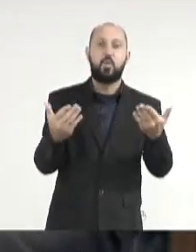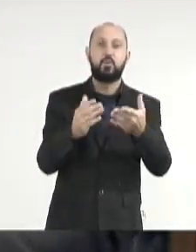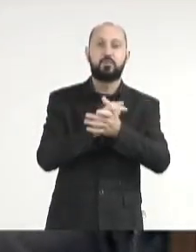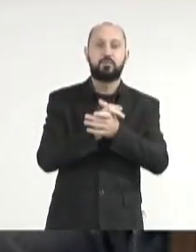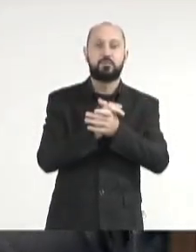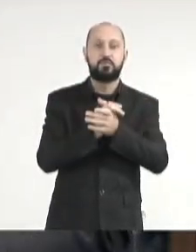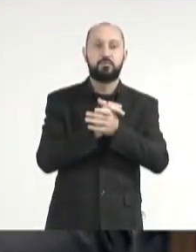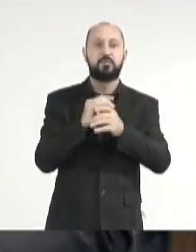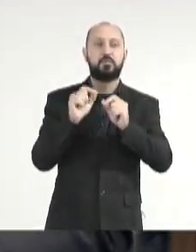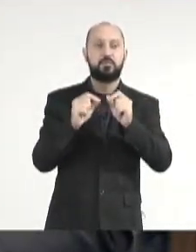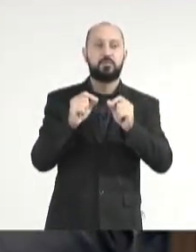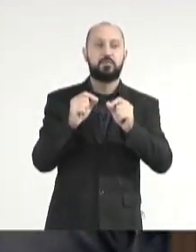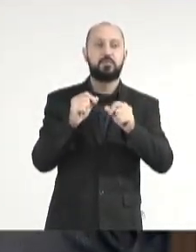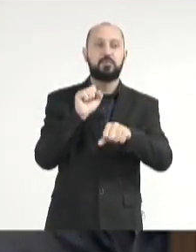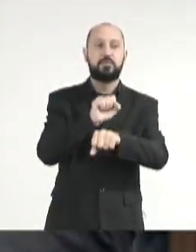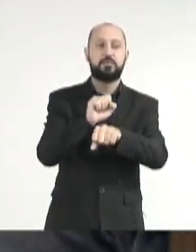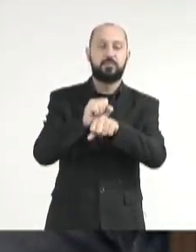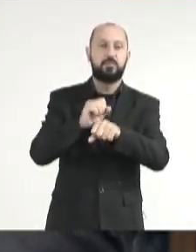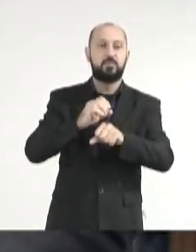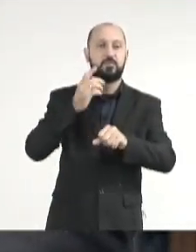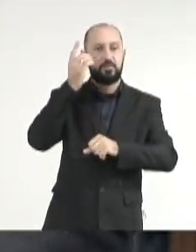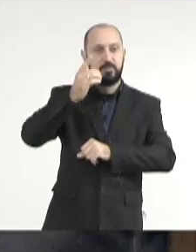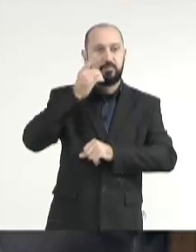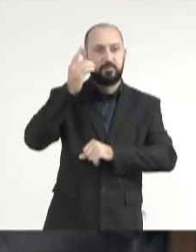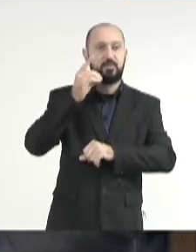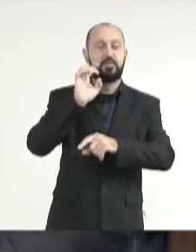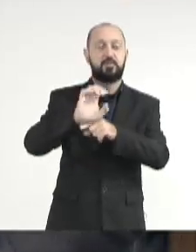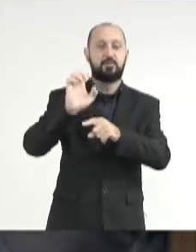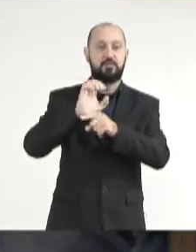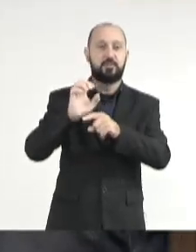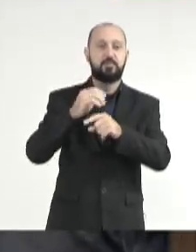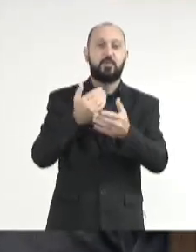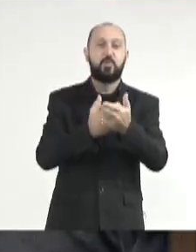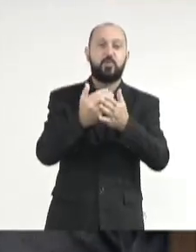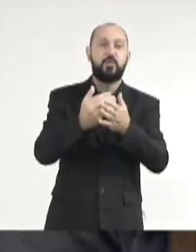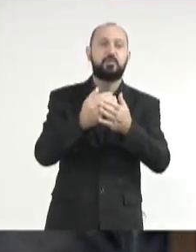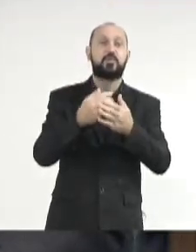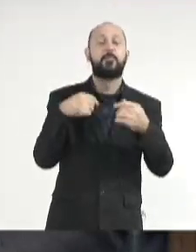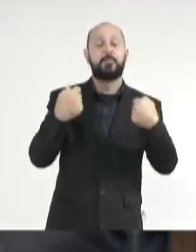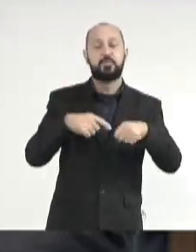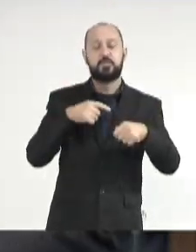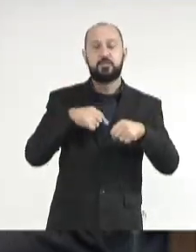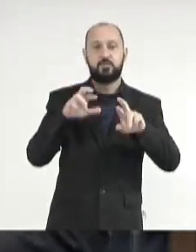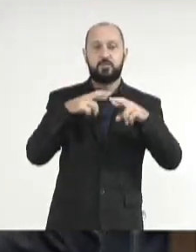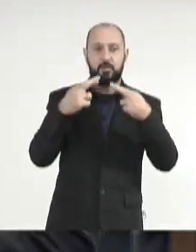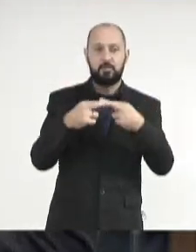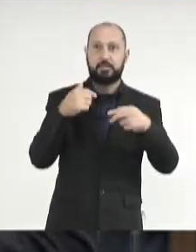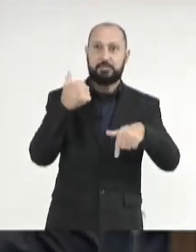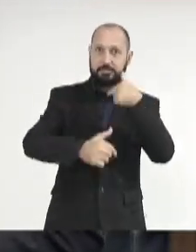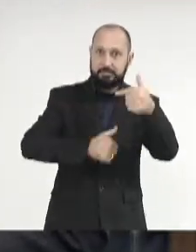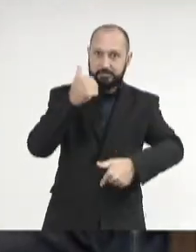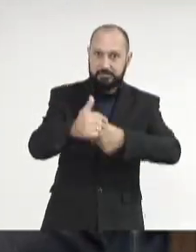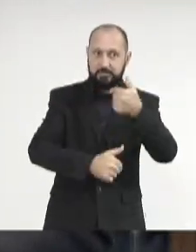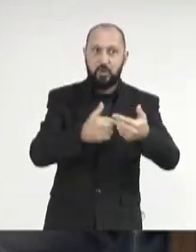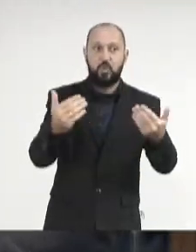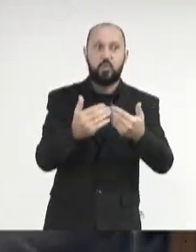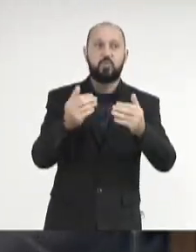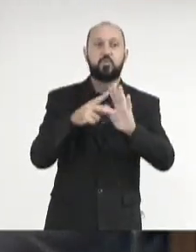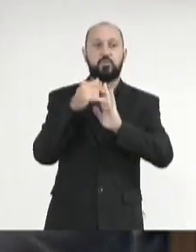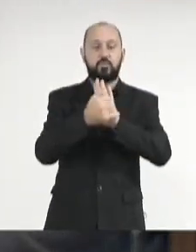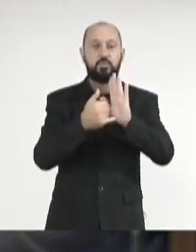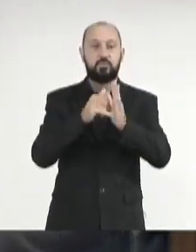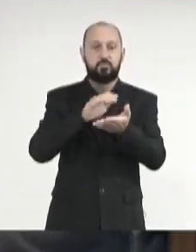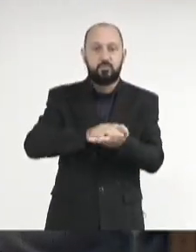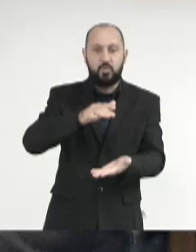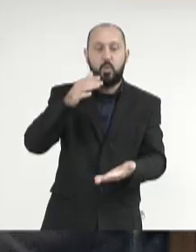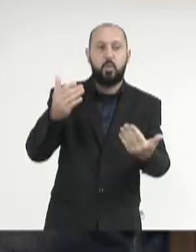A mesa diretora aguardando a chegada dos deputados estaduais para começar esses trabalhos. Com certeza, deve ser uma sessão bastante movimentada aí, com vários projetos